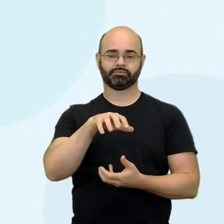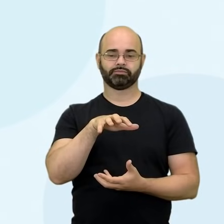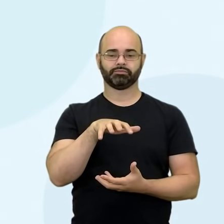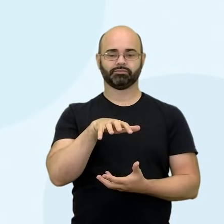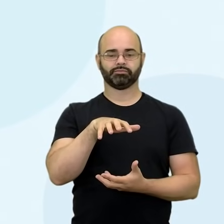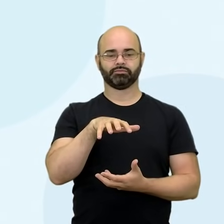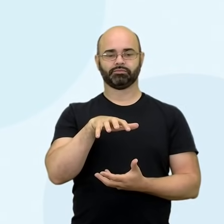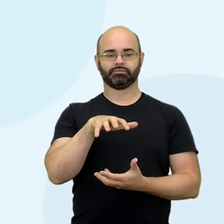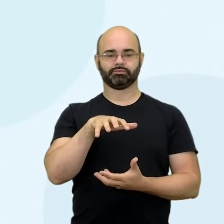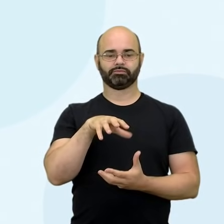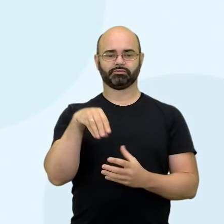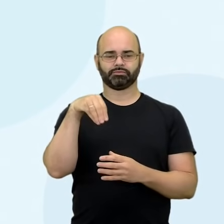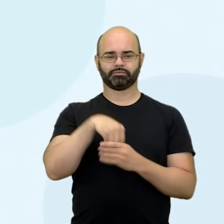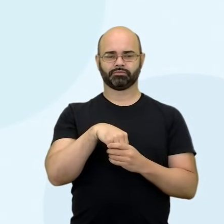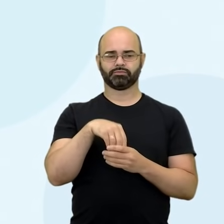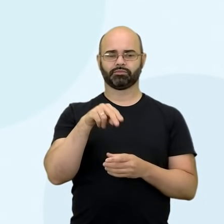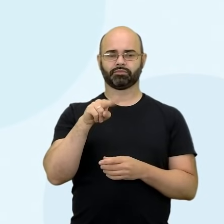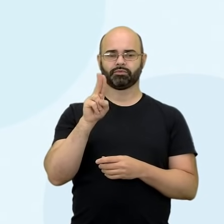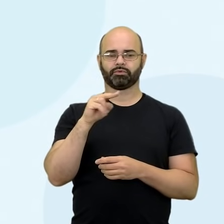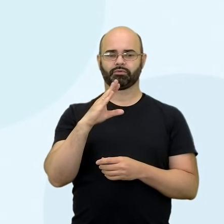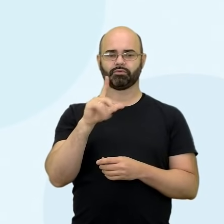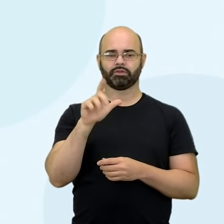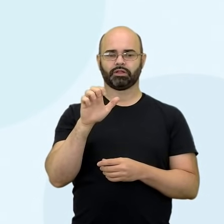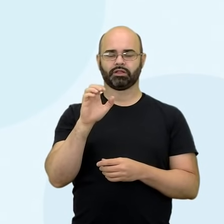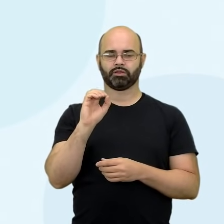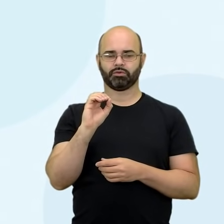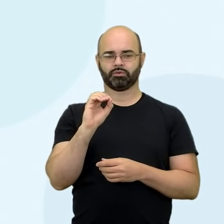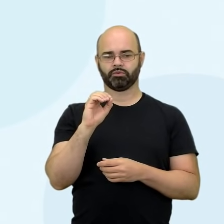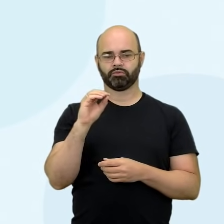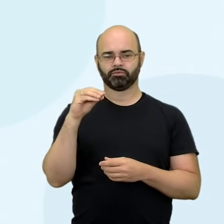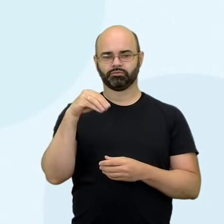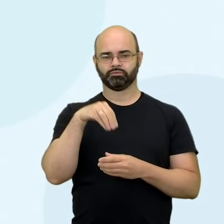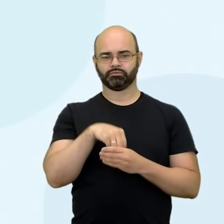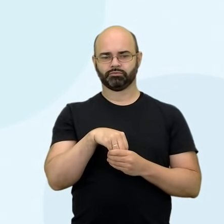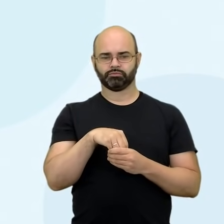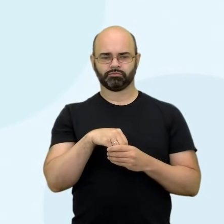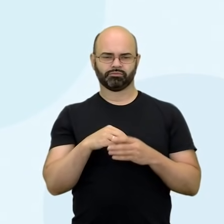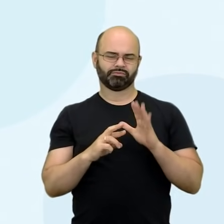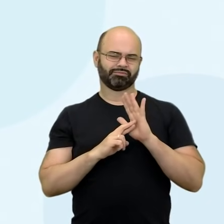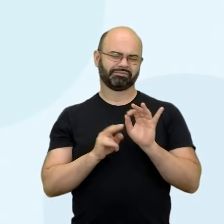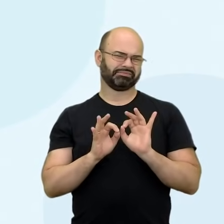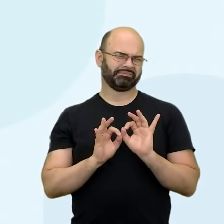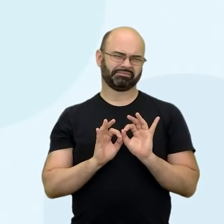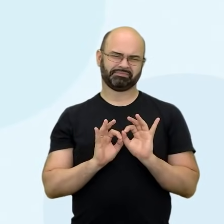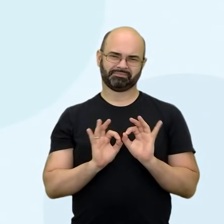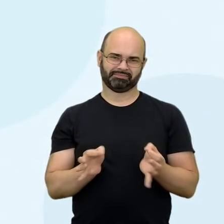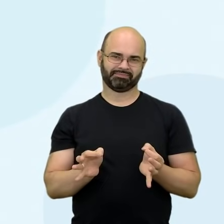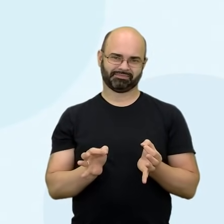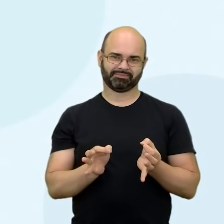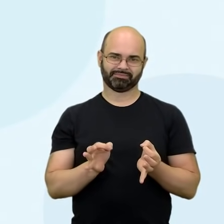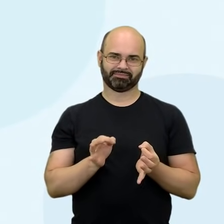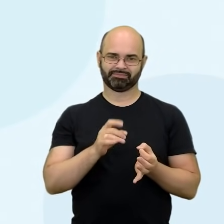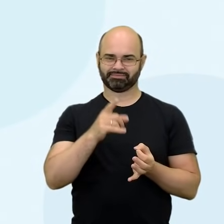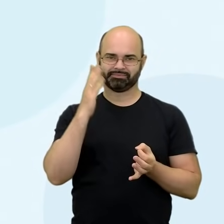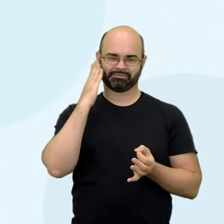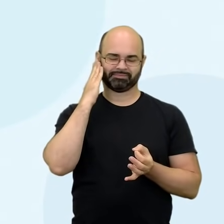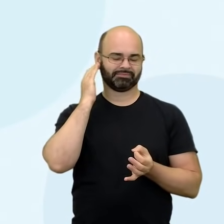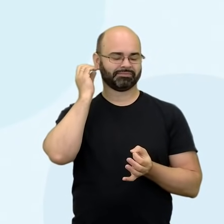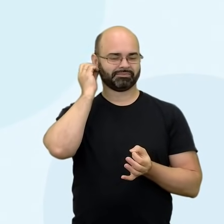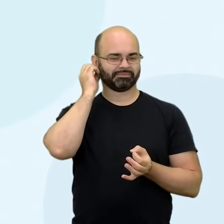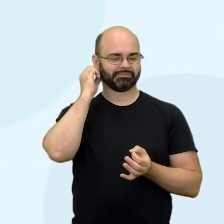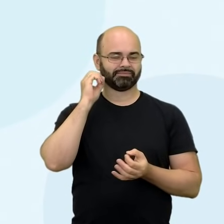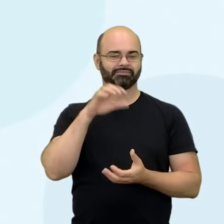então aqui no centro seria o núcleo do planeta ver Lógico é uma representação bem feinha mas tá aí Tá bom então